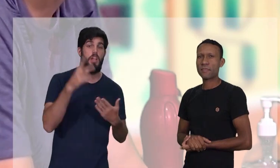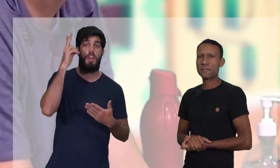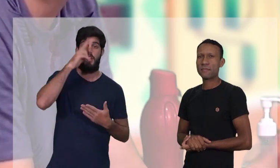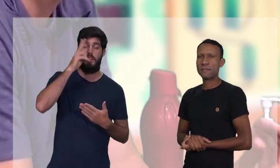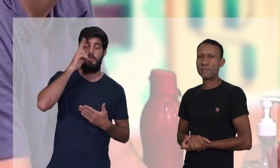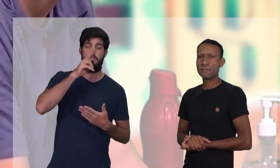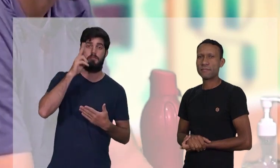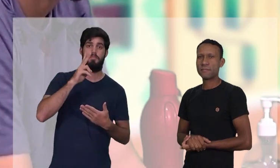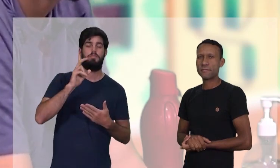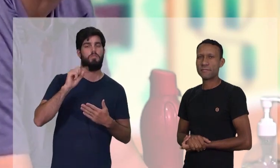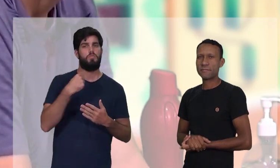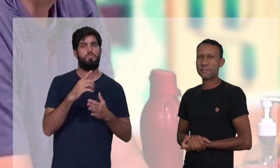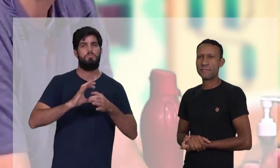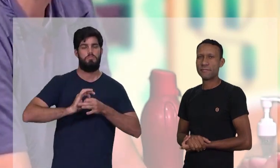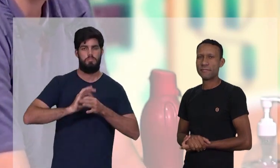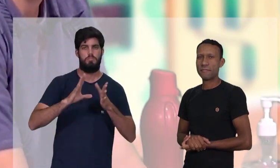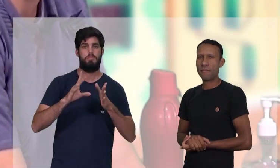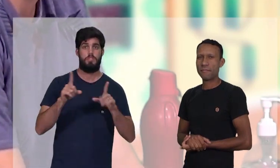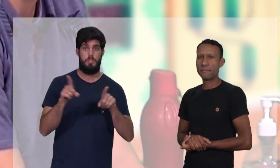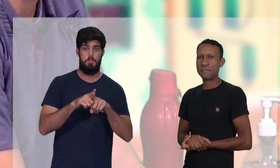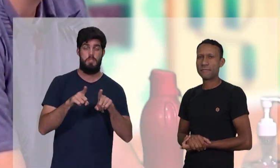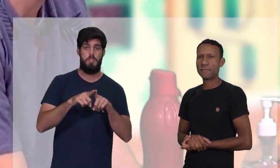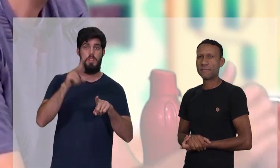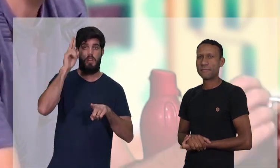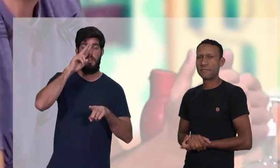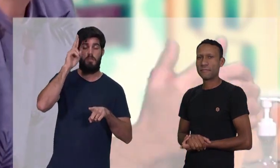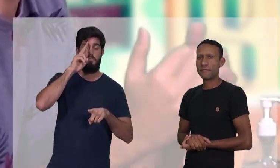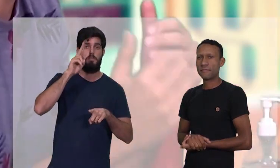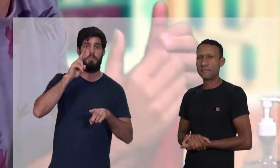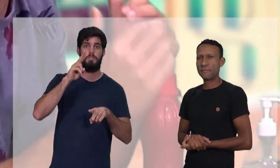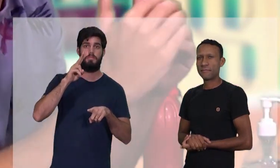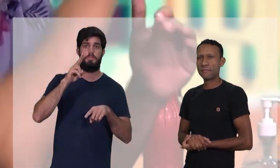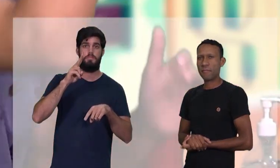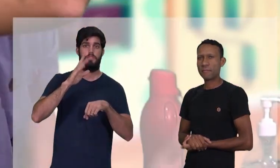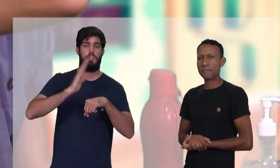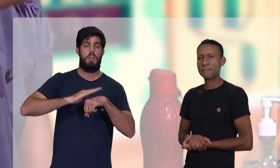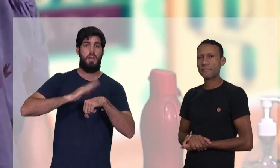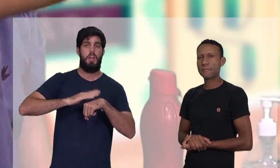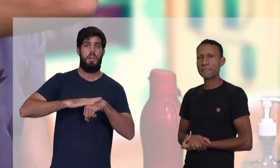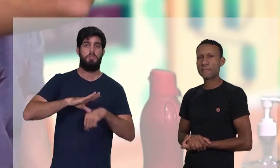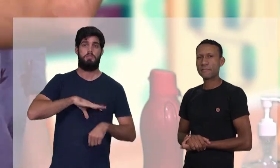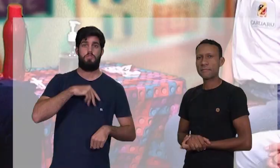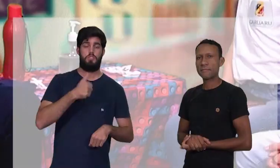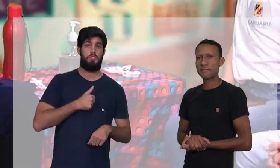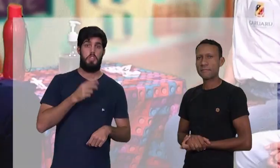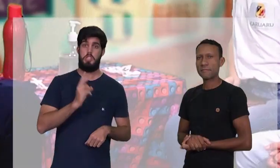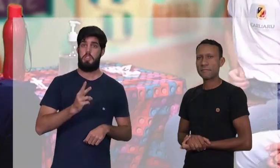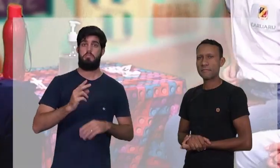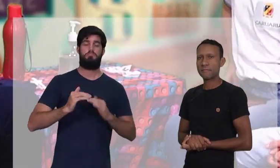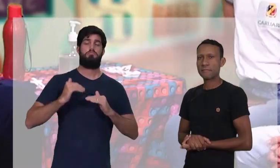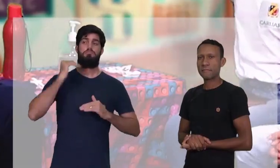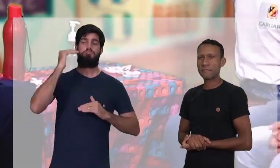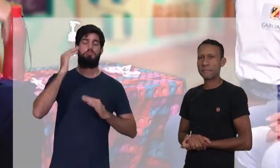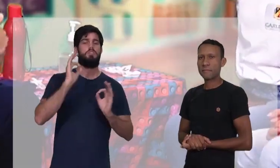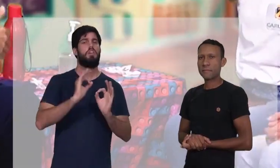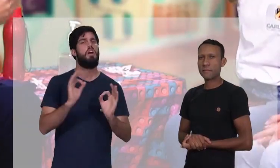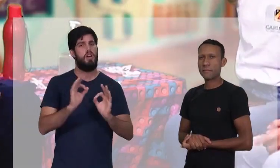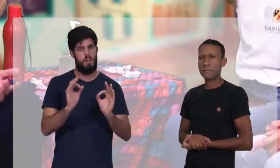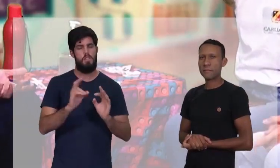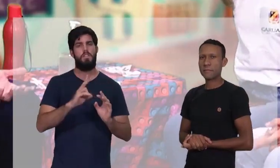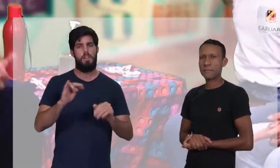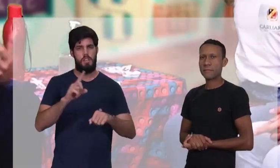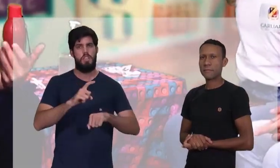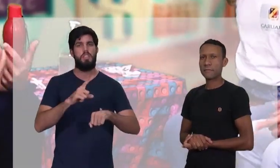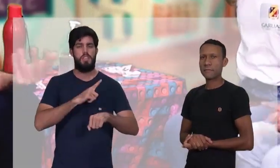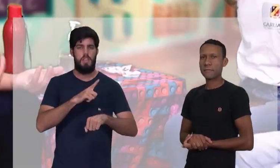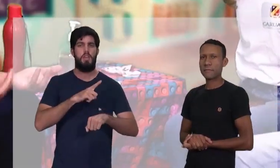lembre, né, gente, vamos nos permitir lembrar que a nossa autoestima nunca vai estar sempre alta, totalmente lá em cima, vai ter esses períodos de